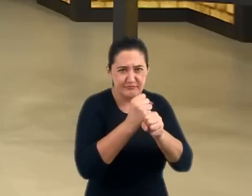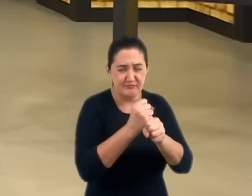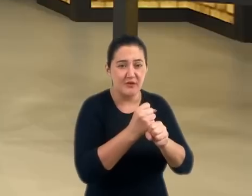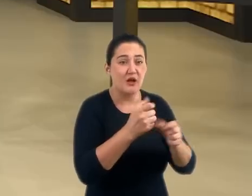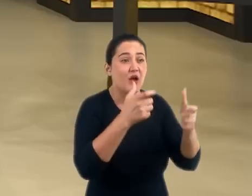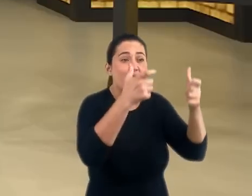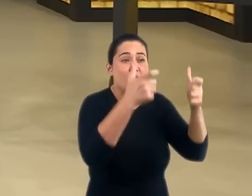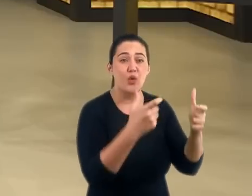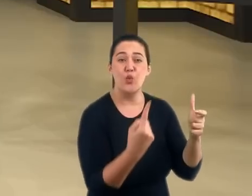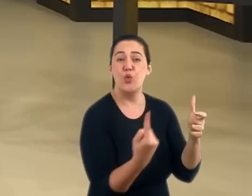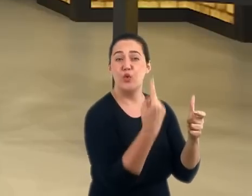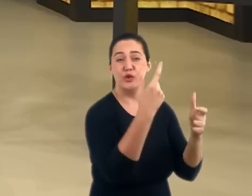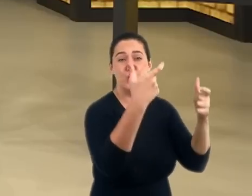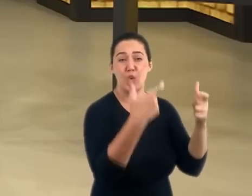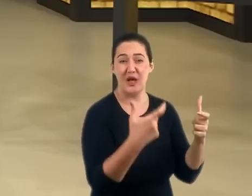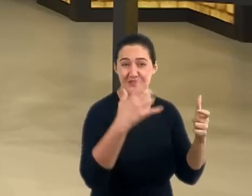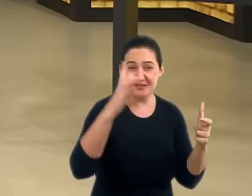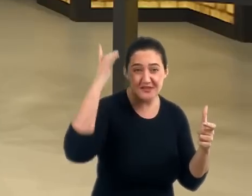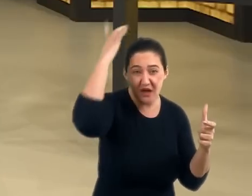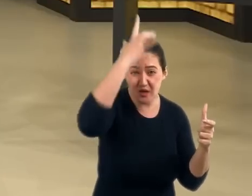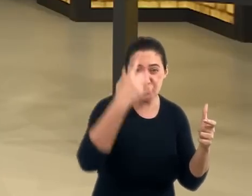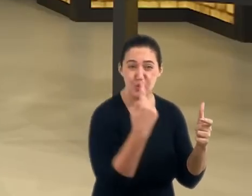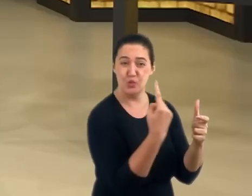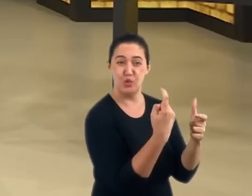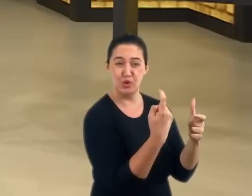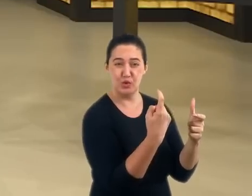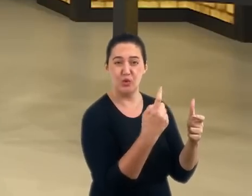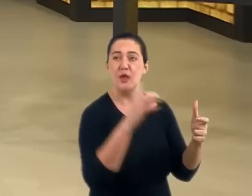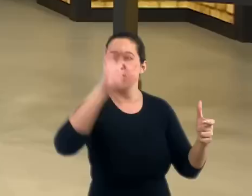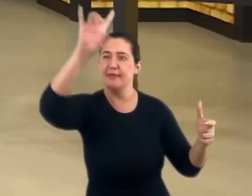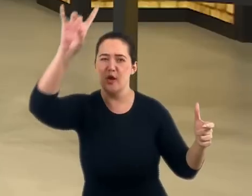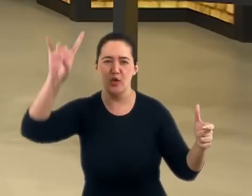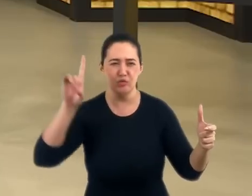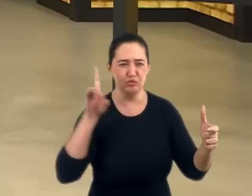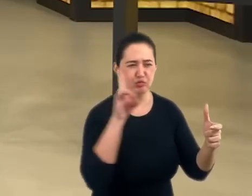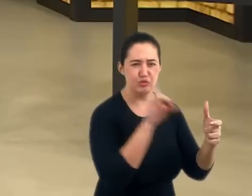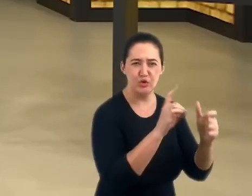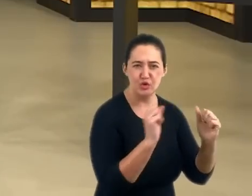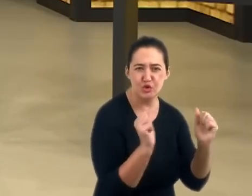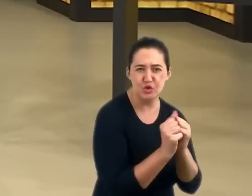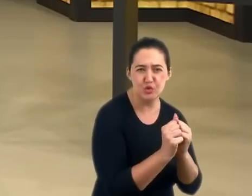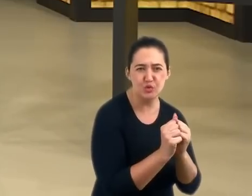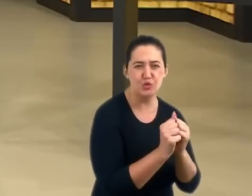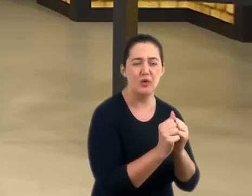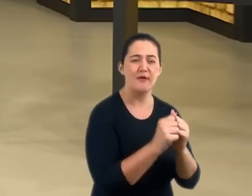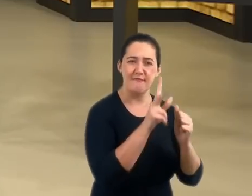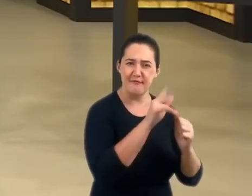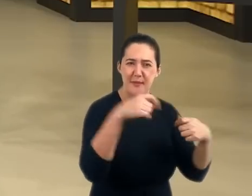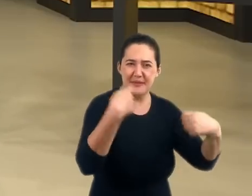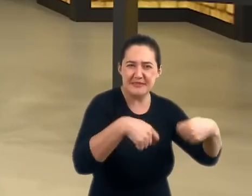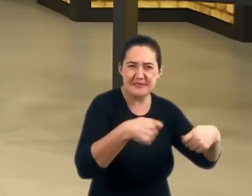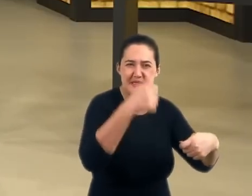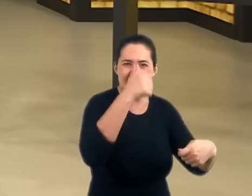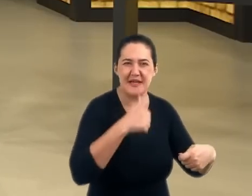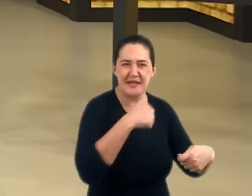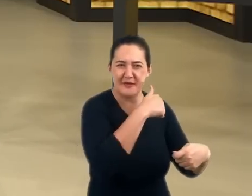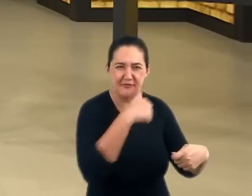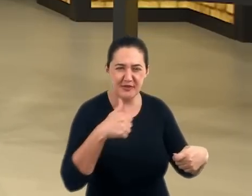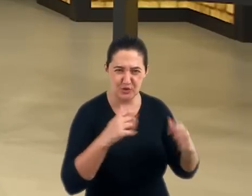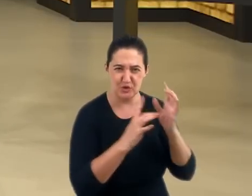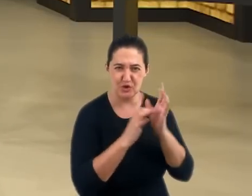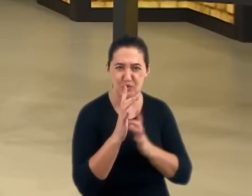o único lugar santo na visão de Deus. Não será mais aquele lugar usado para apontar o sacrifício